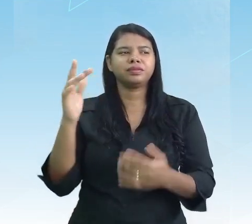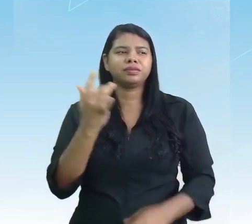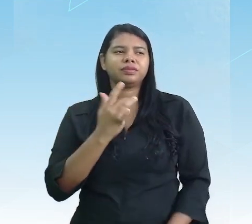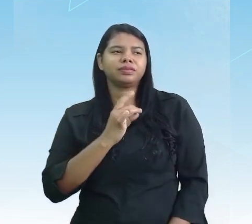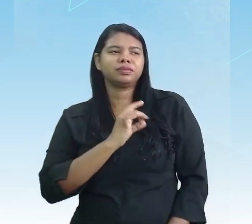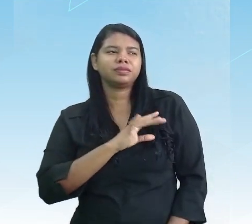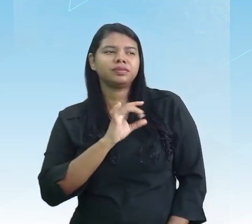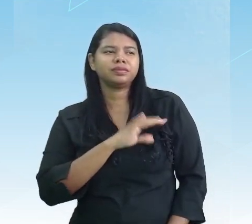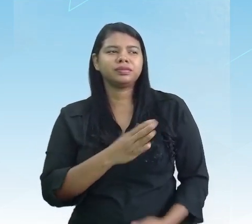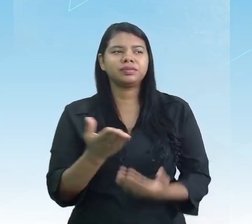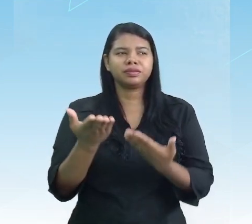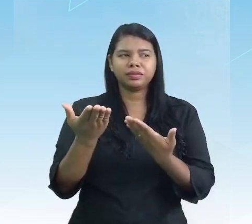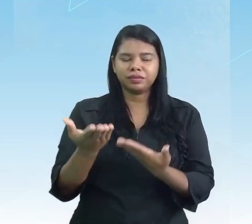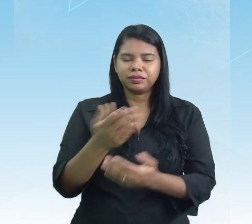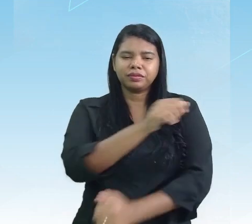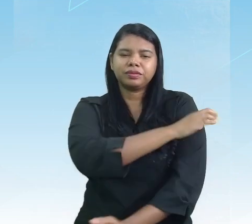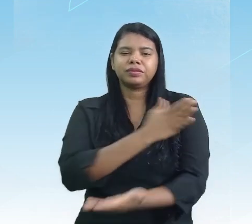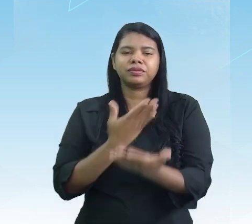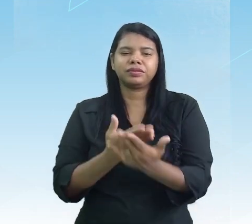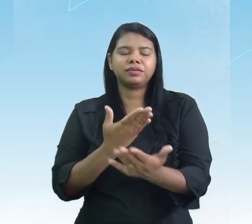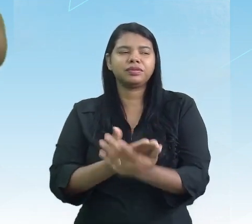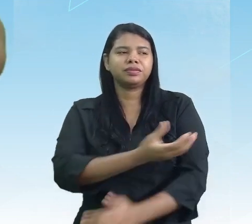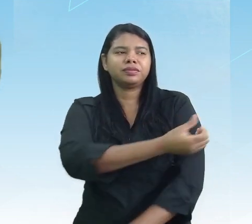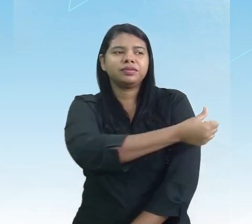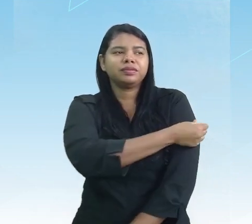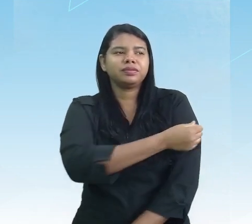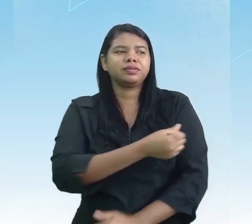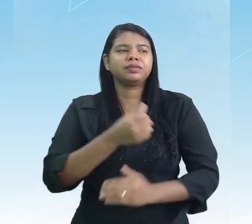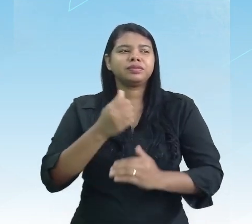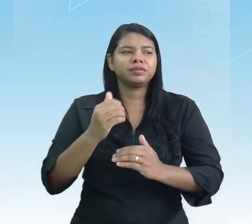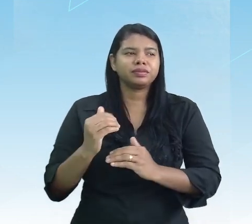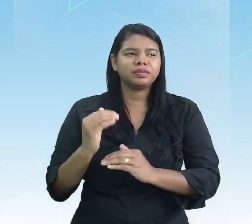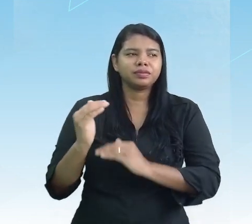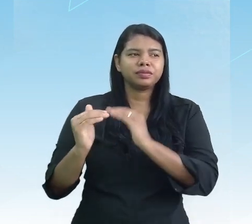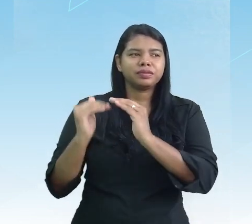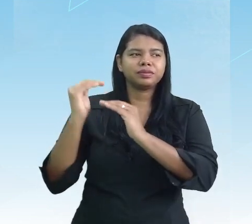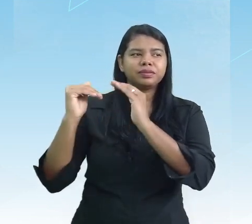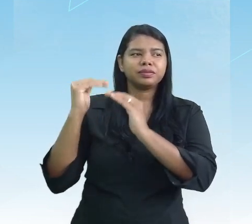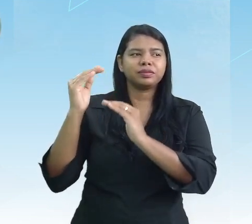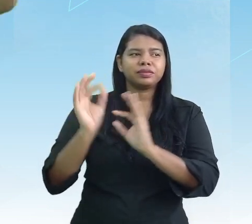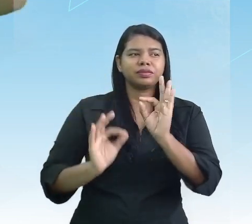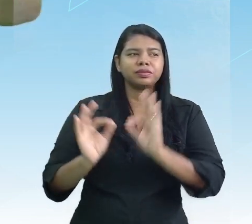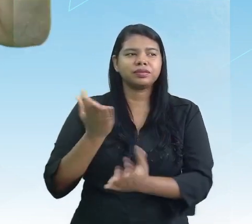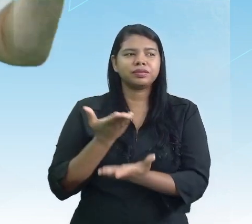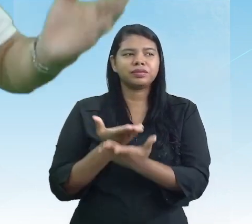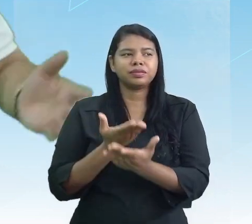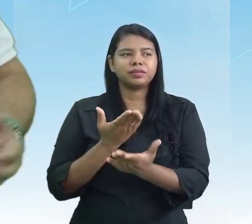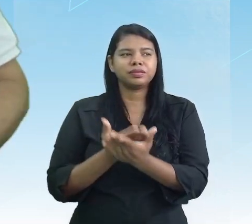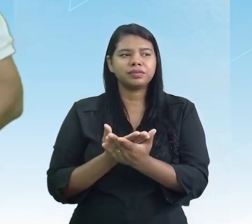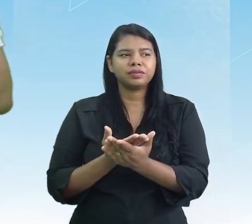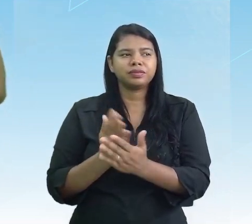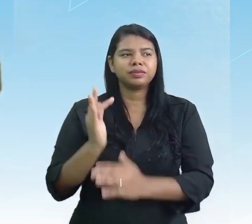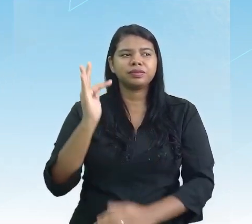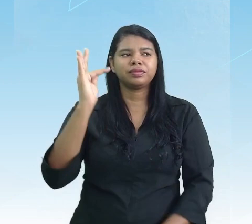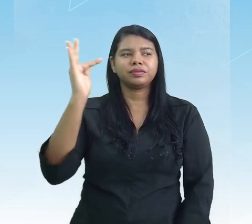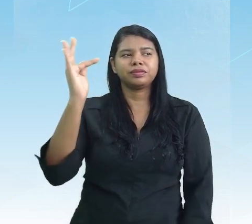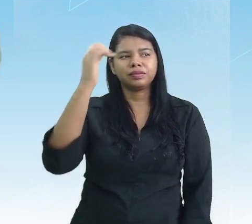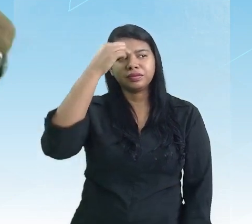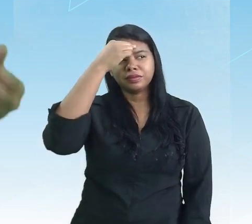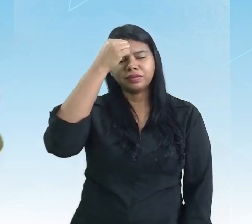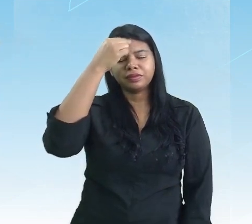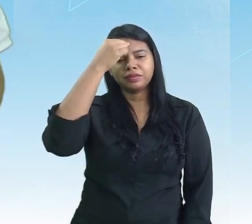mas vocês, estudantes do sexto ano, já estão se preparando para quê? Para participar de um futuro